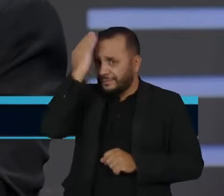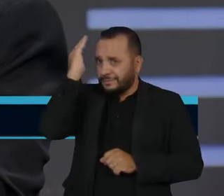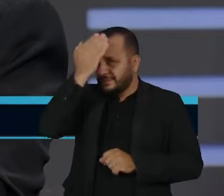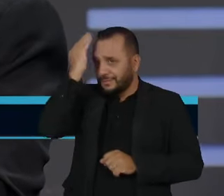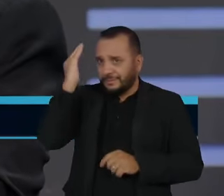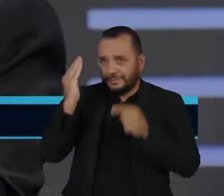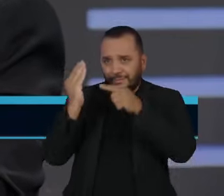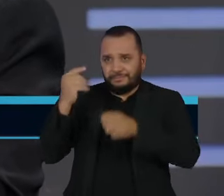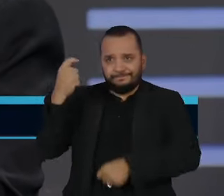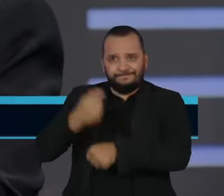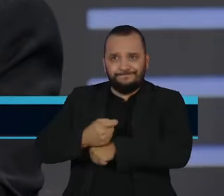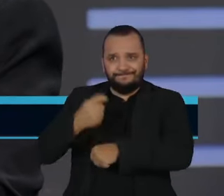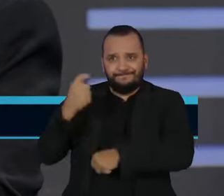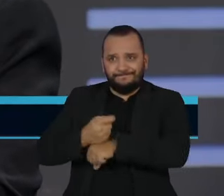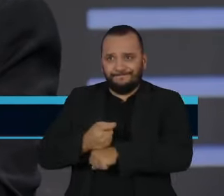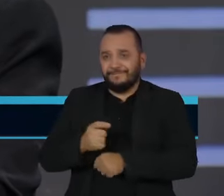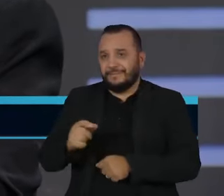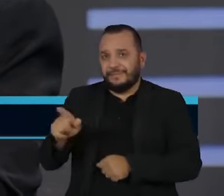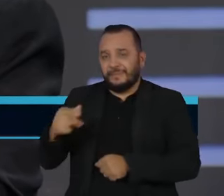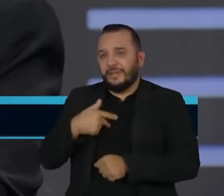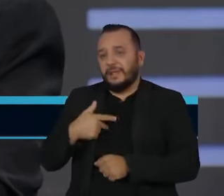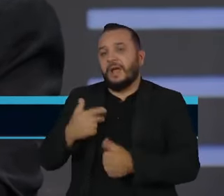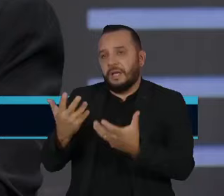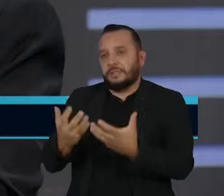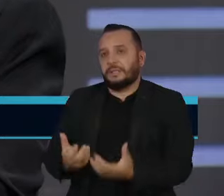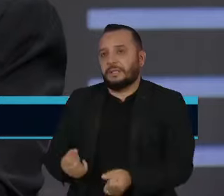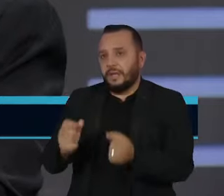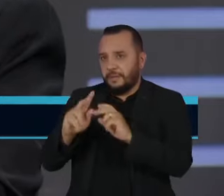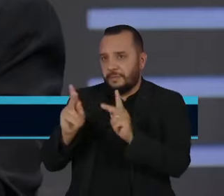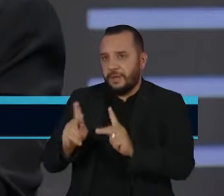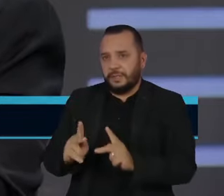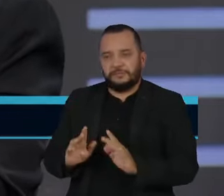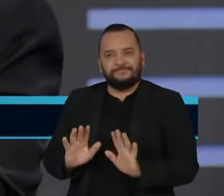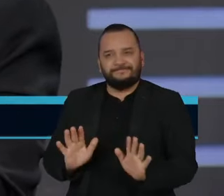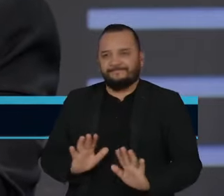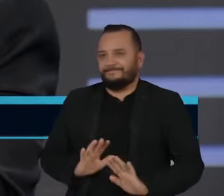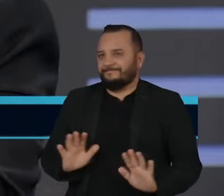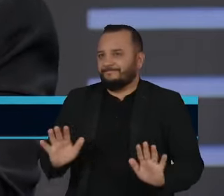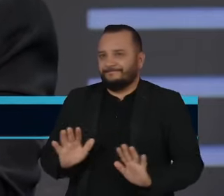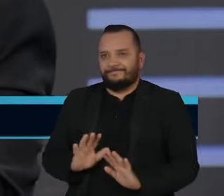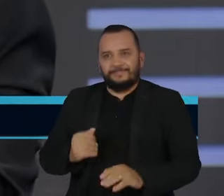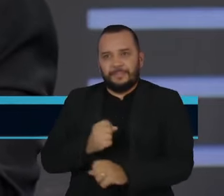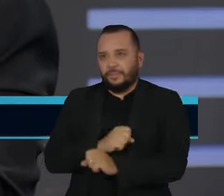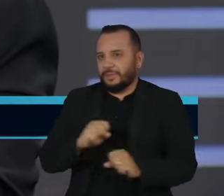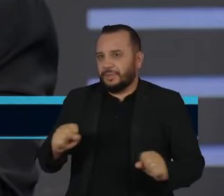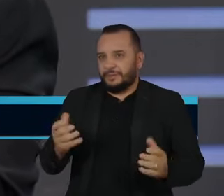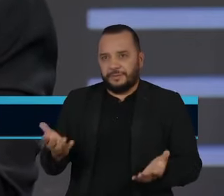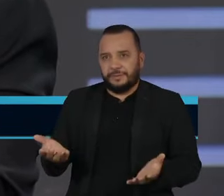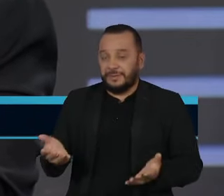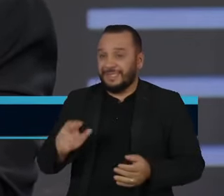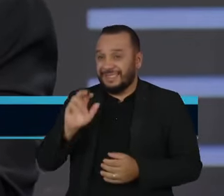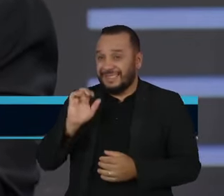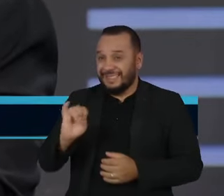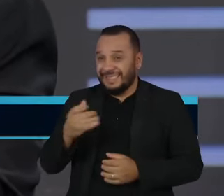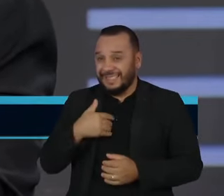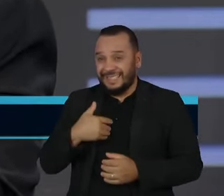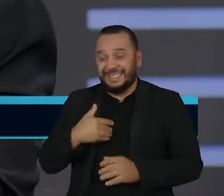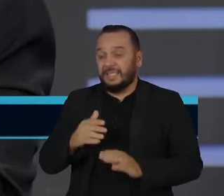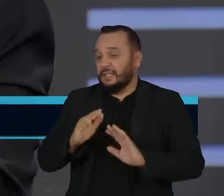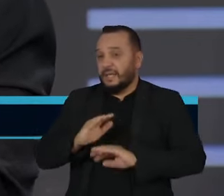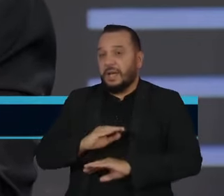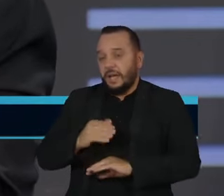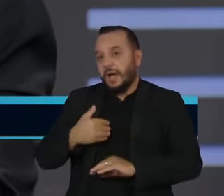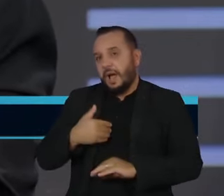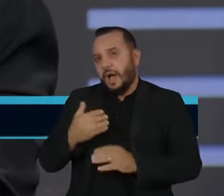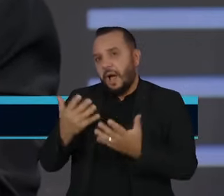essa forma de rendição, entre aspas, à pressão internacional, ela seria o término, né, da carreira que ele está